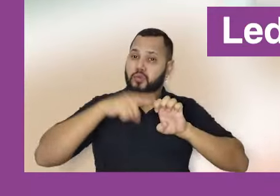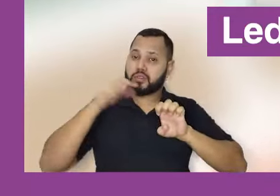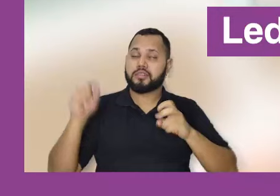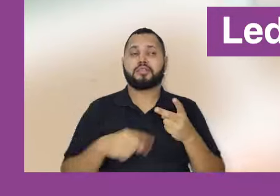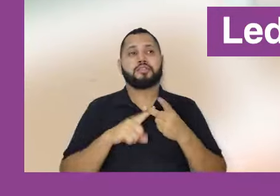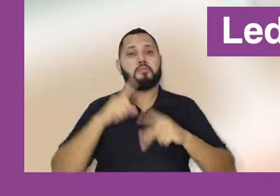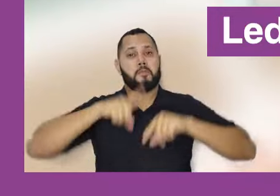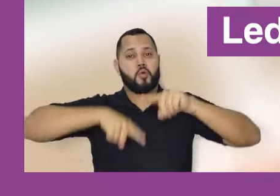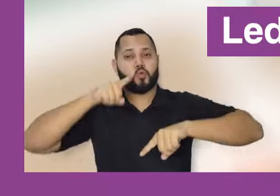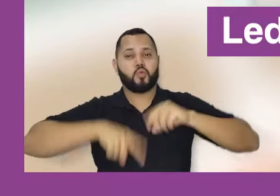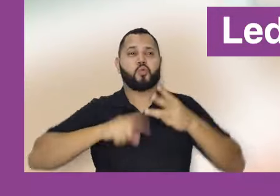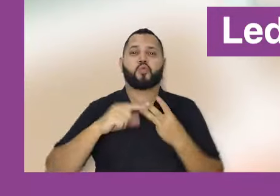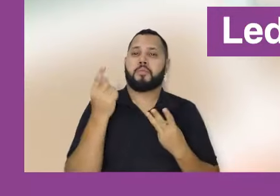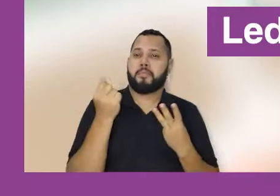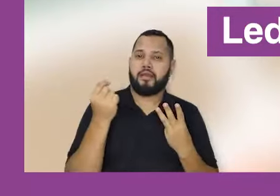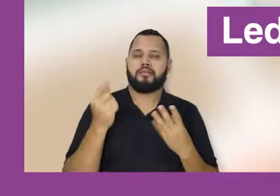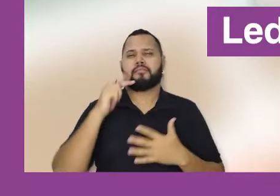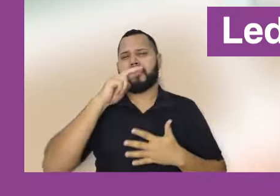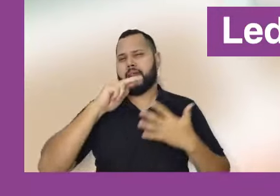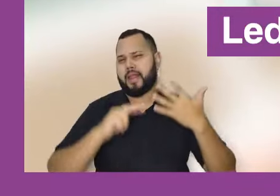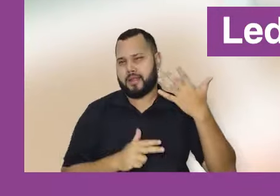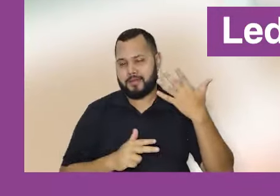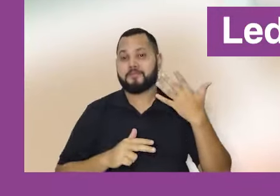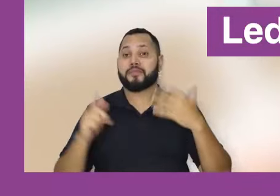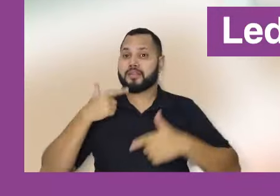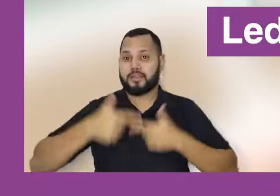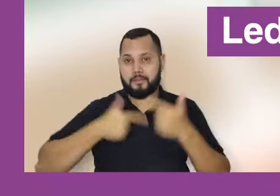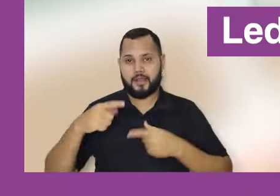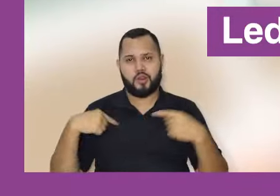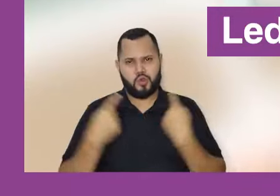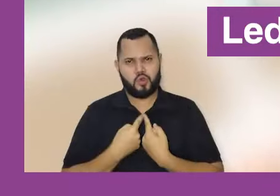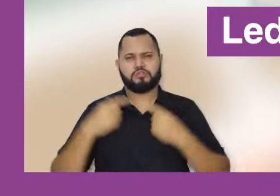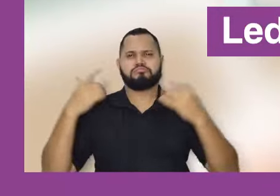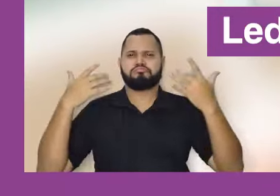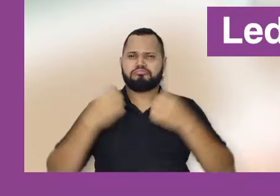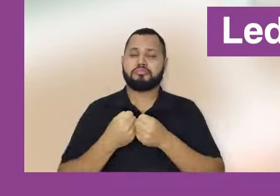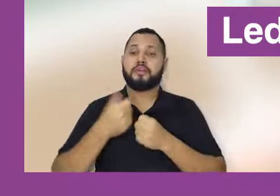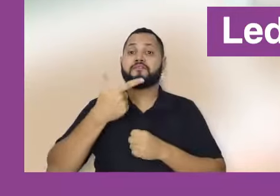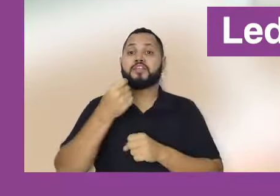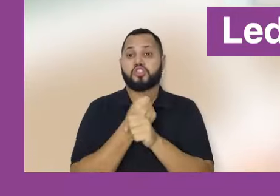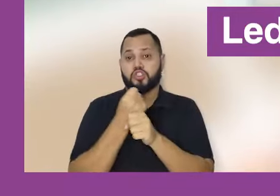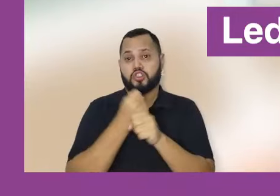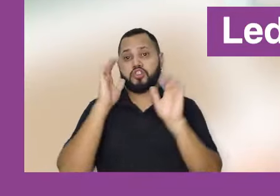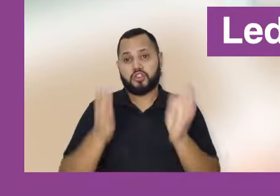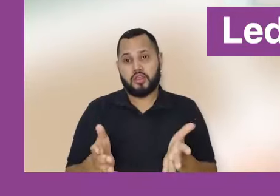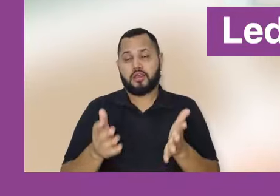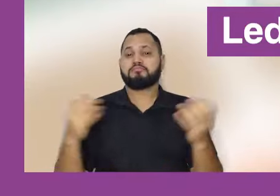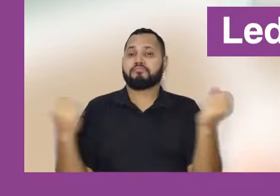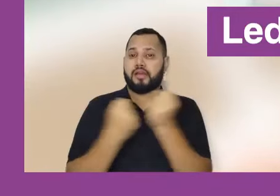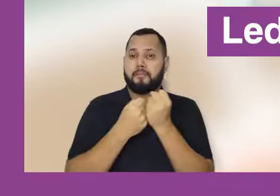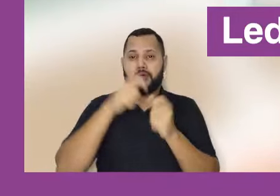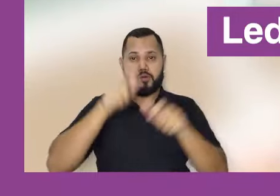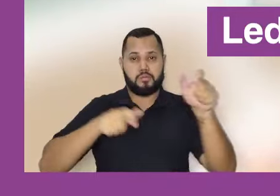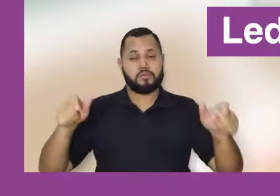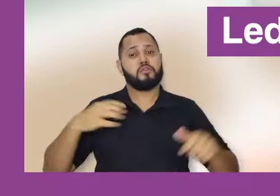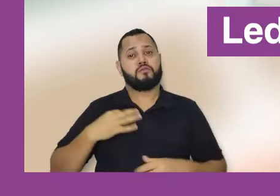de produto de preço de tudo mais Então esse é um trabalho que a gente faz há 20 anos e com o apoio